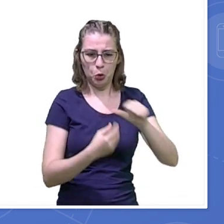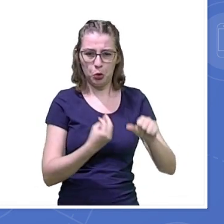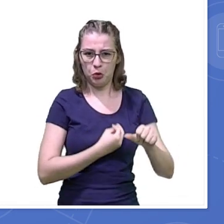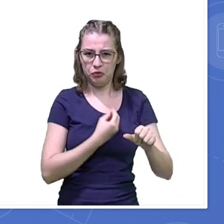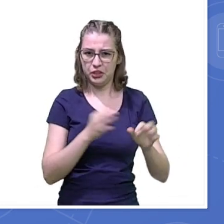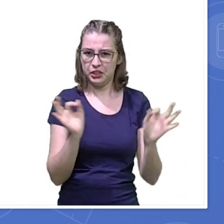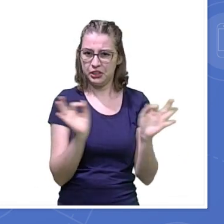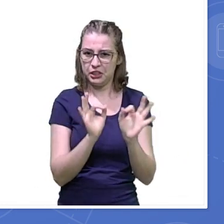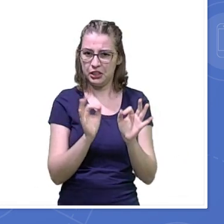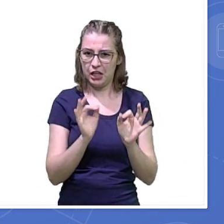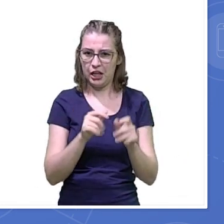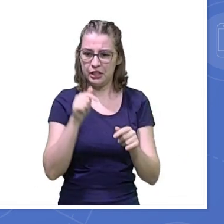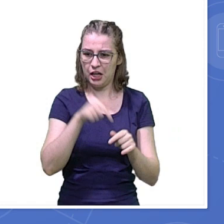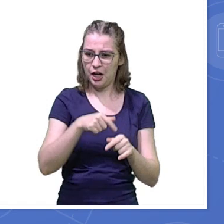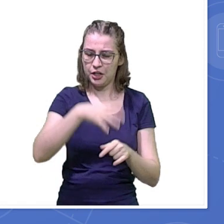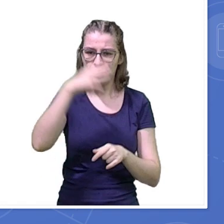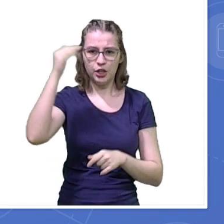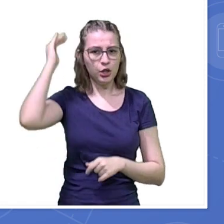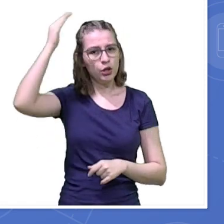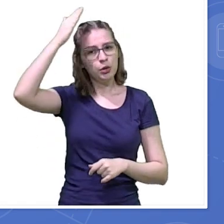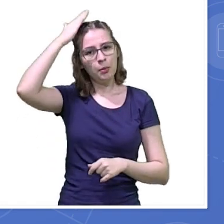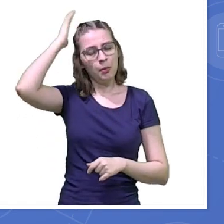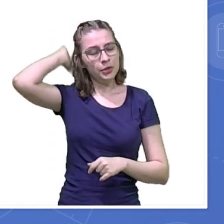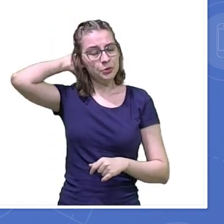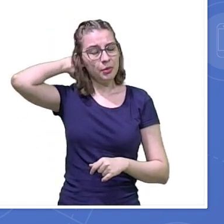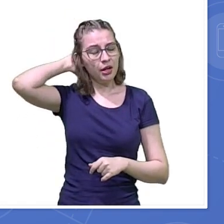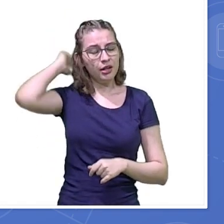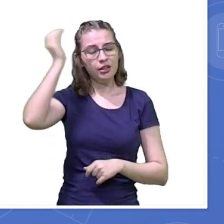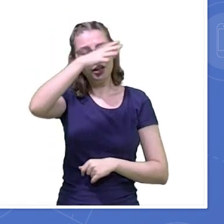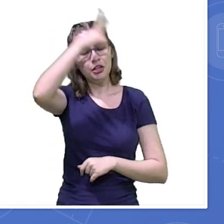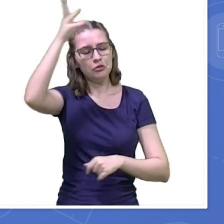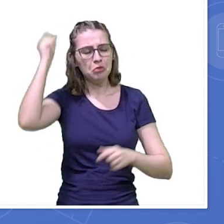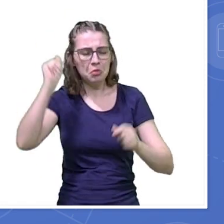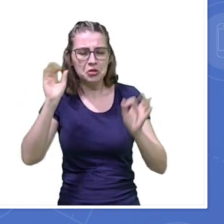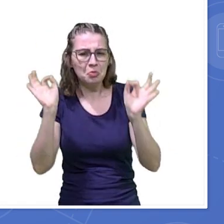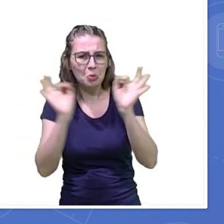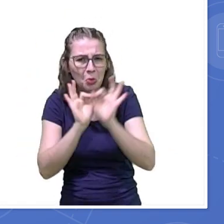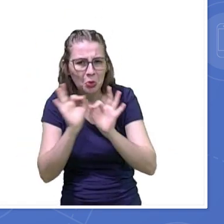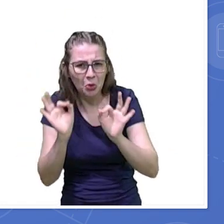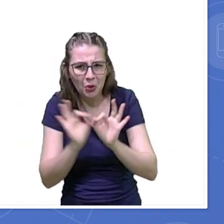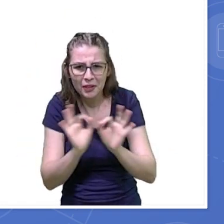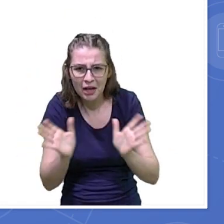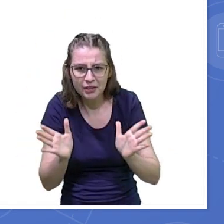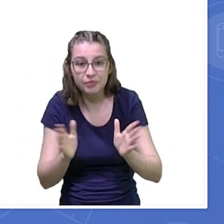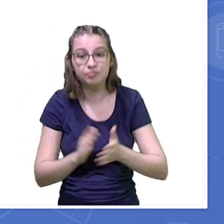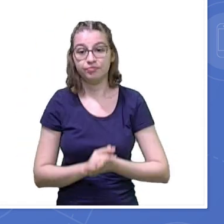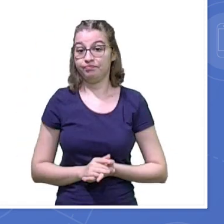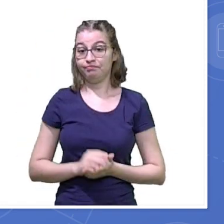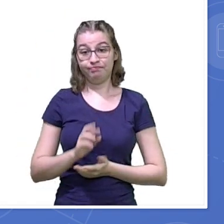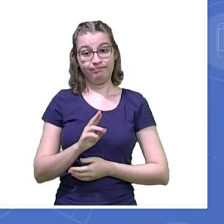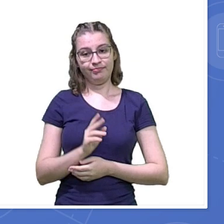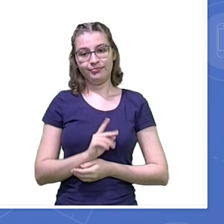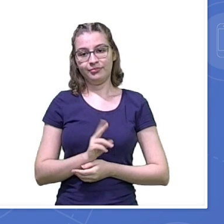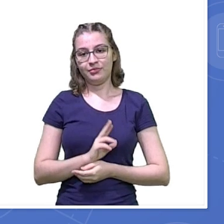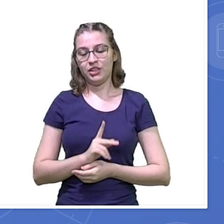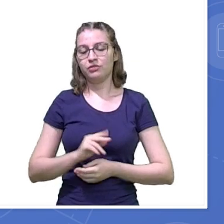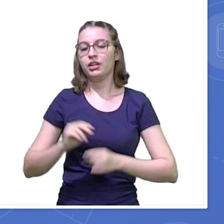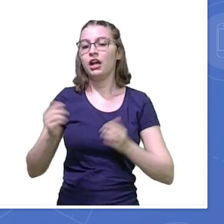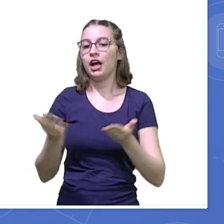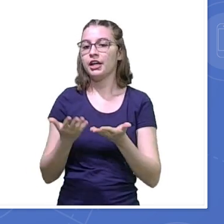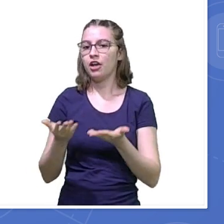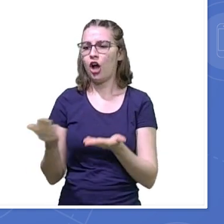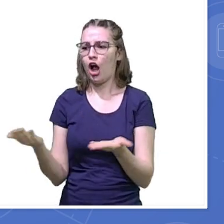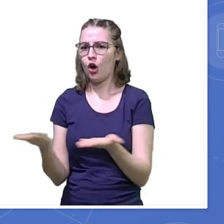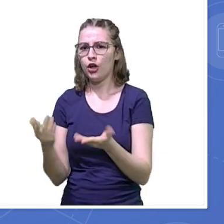e de Manaus. Nada a ver, né? Pelo contrário, Manaus e Belém acabaram se tornando cidades muito importantes aqui na região norte, e a